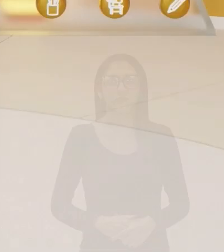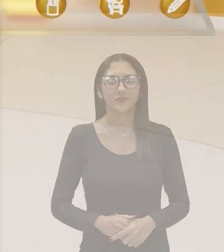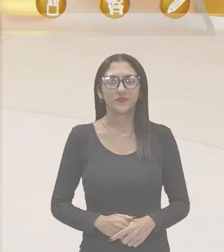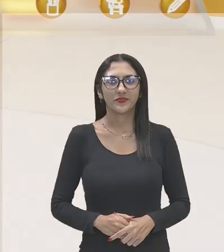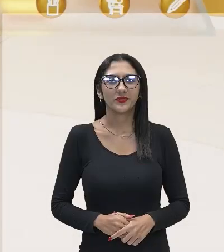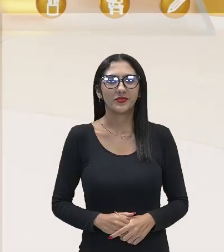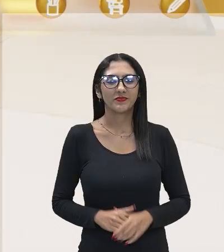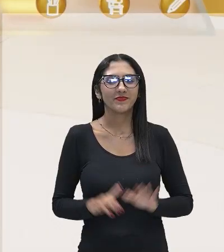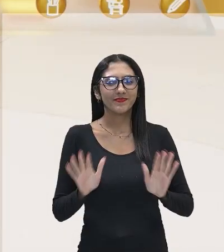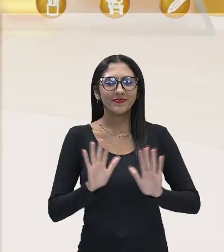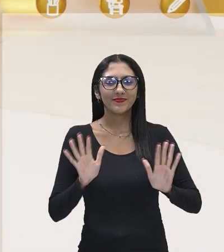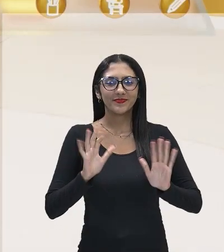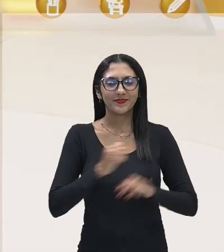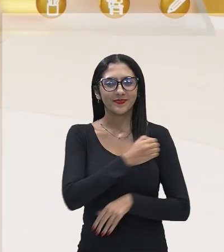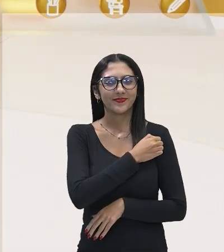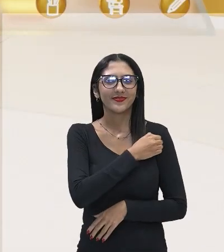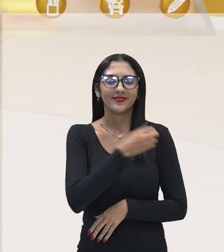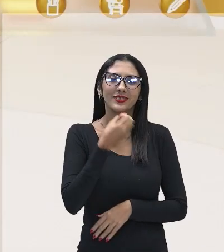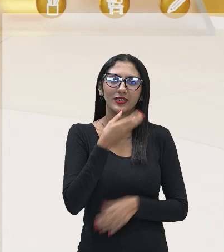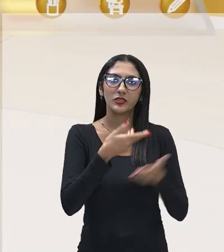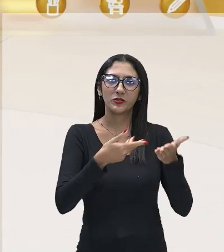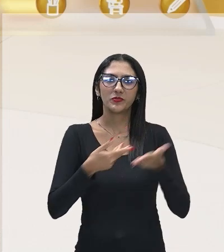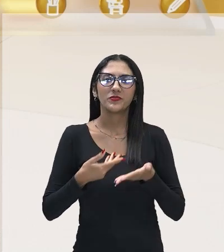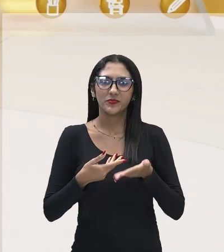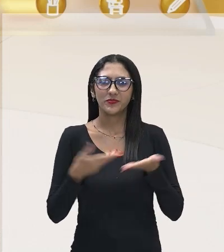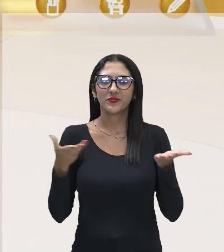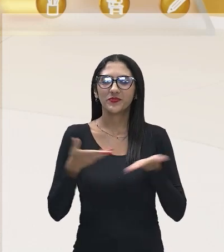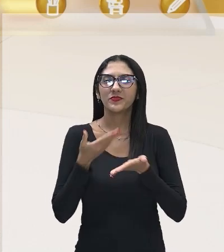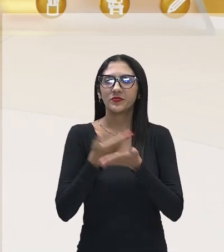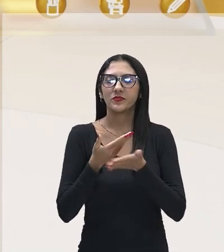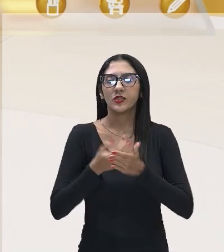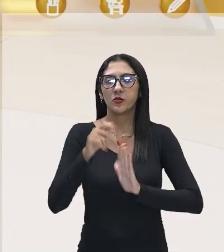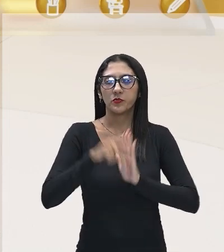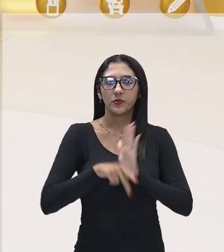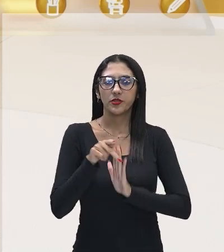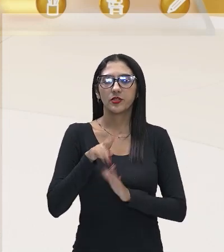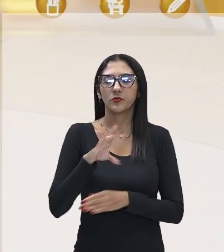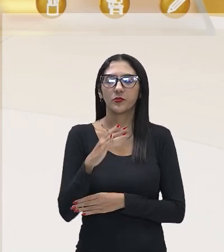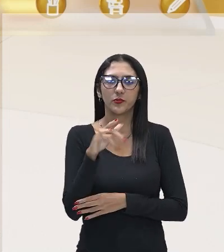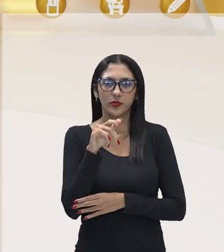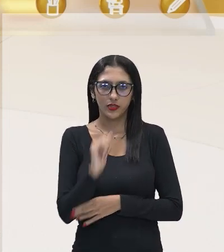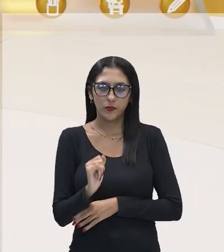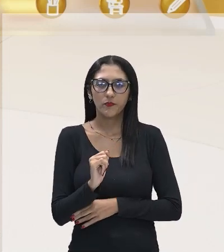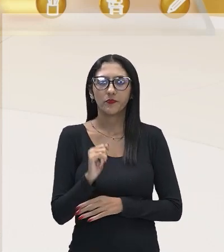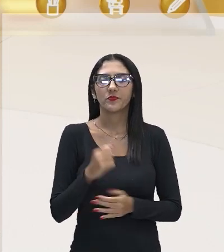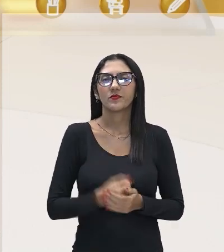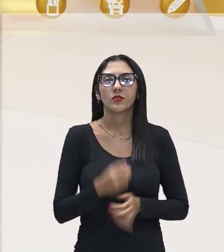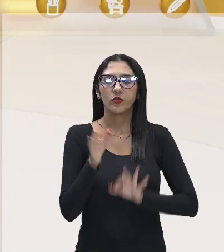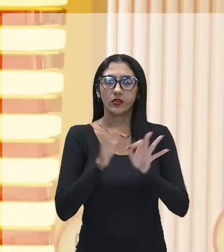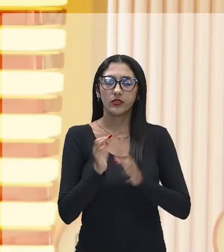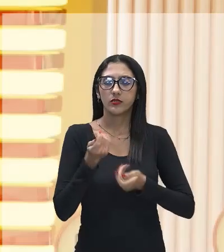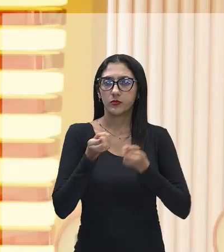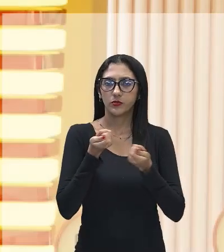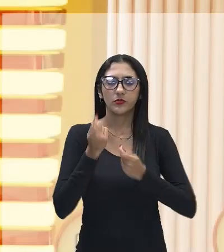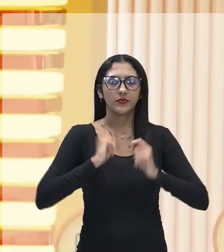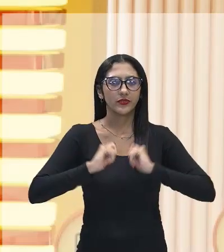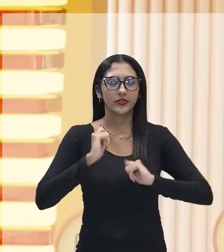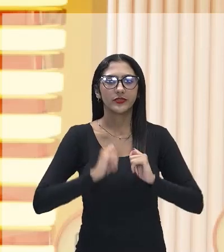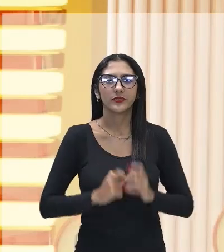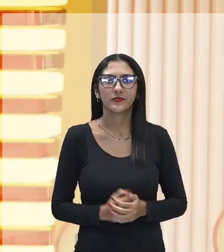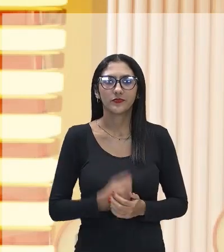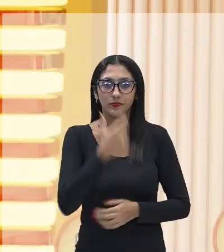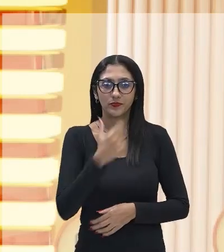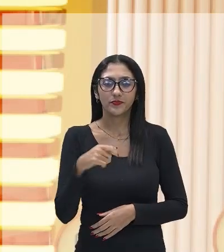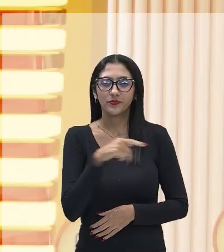Olá a todos, sejam bem-vindos à nossa UCA de Organização Financeira. Sou